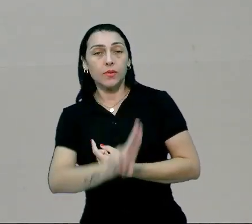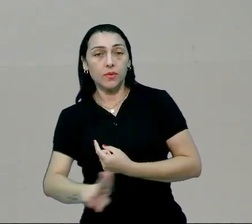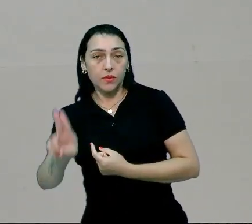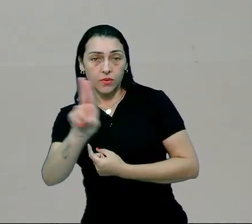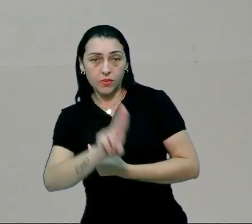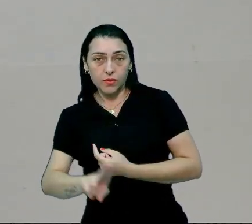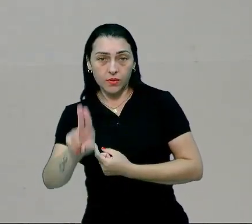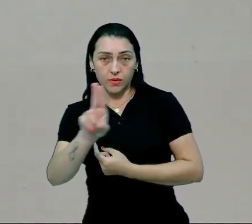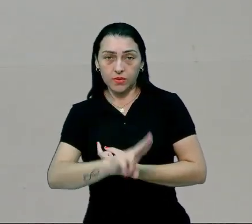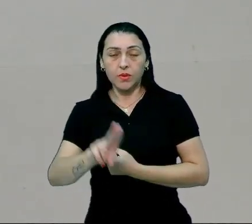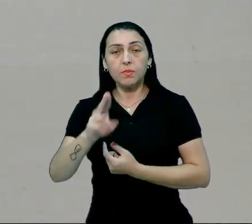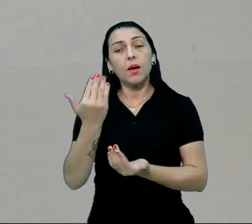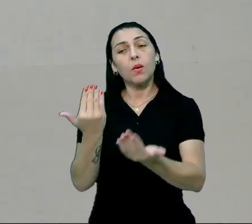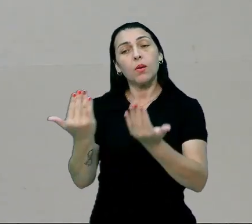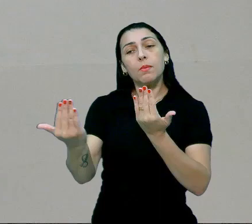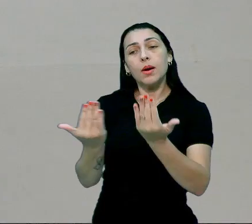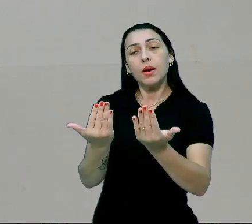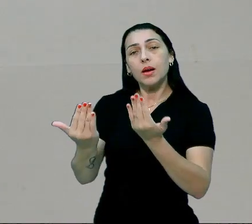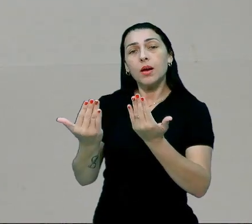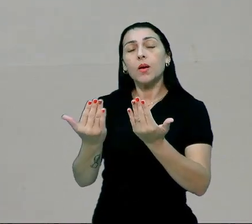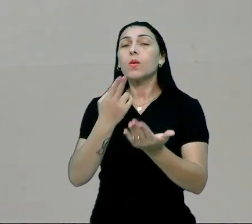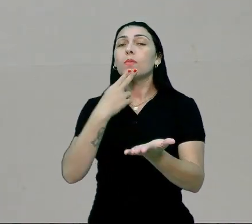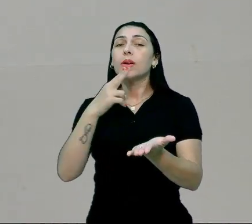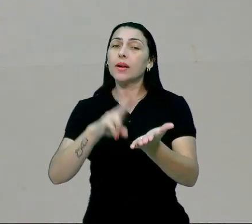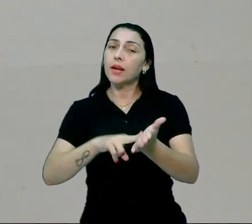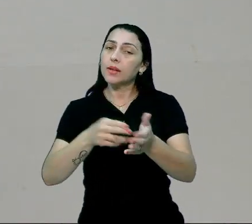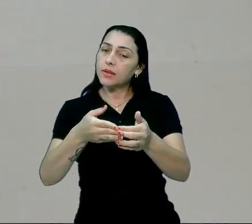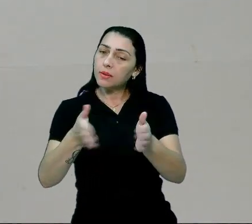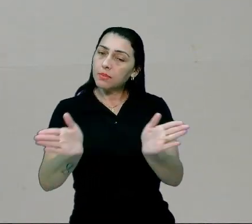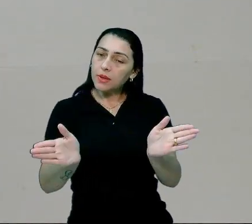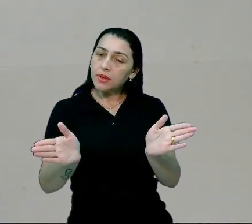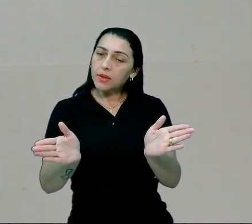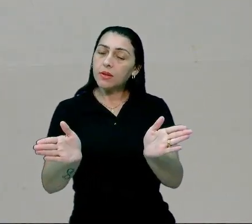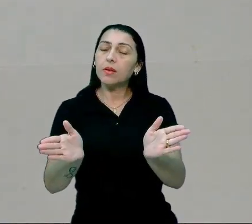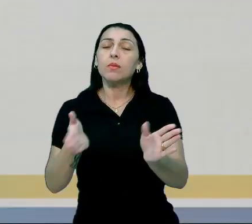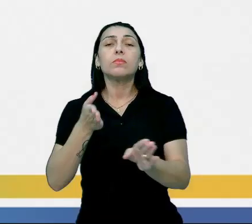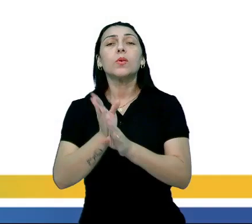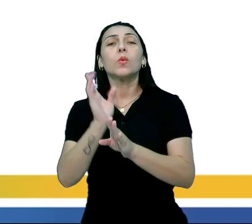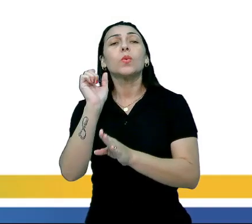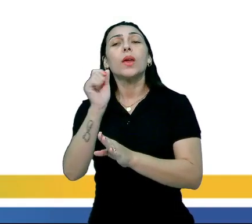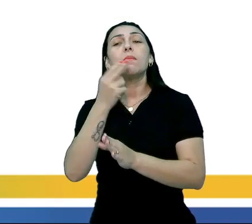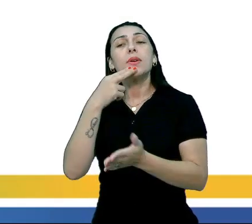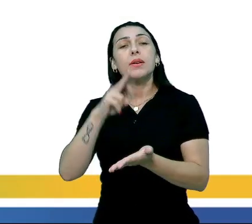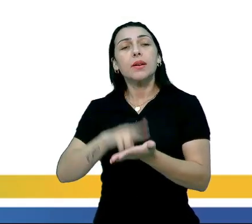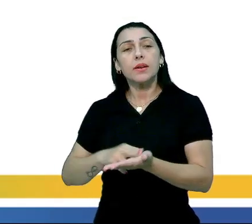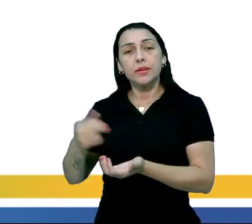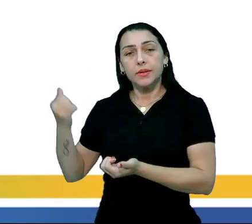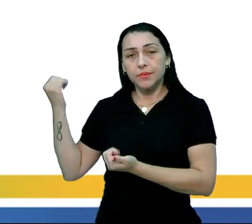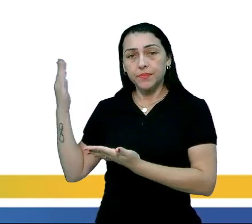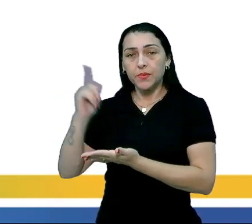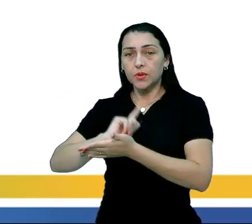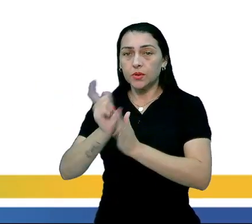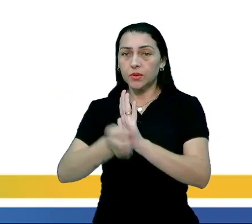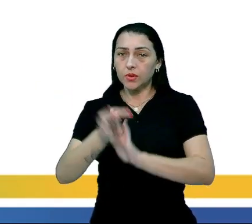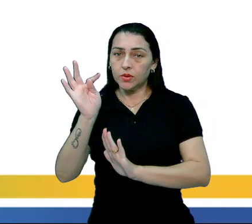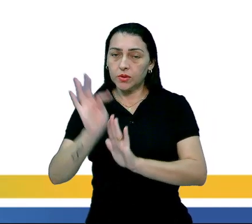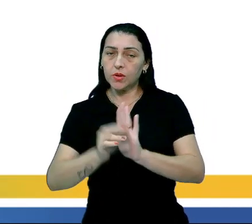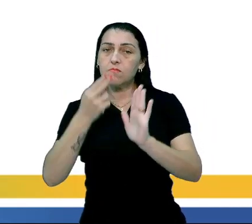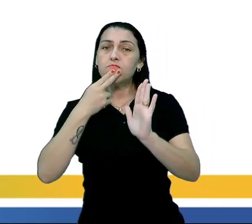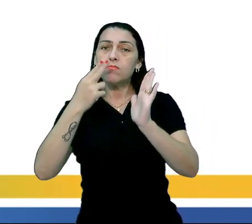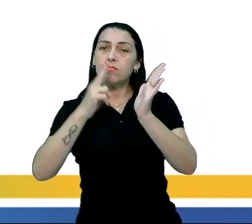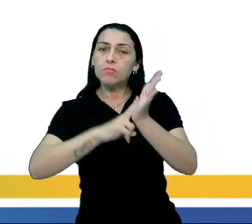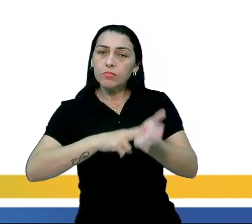como parâmetro para compararmos com as cartas abertas. Então vamos descobrir o que é uma carta. Carta é um gênero textual